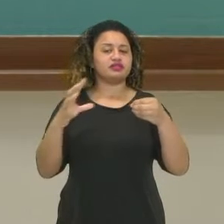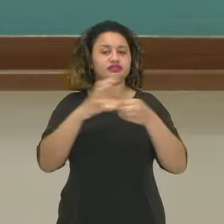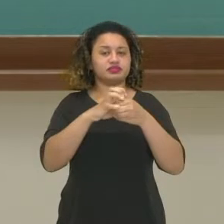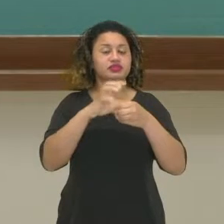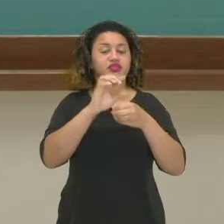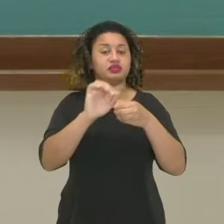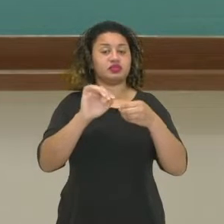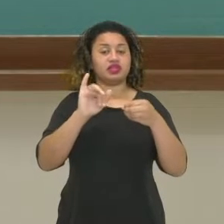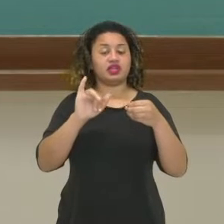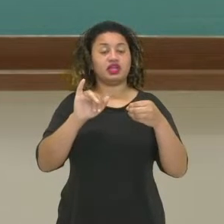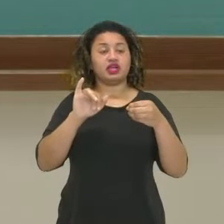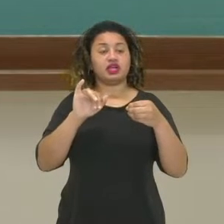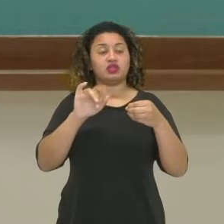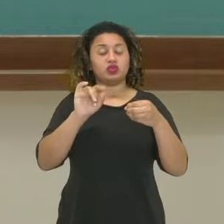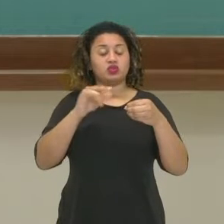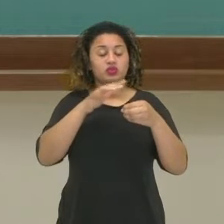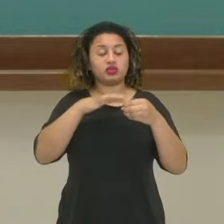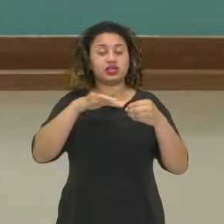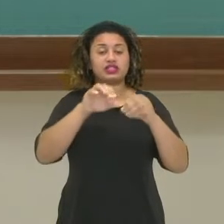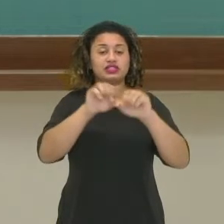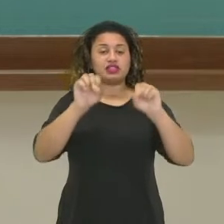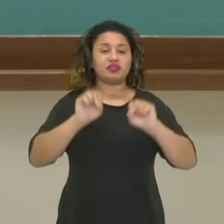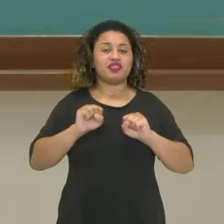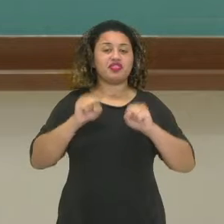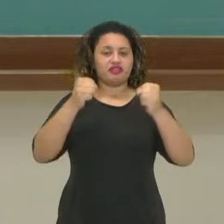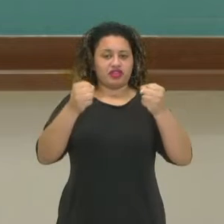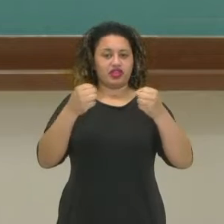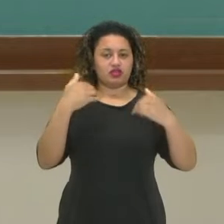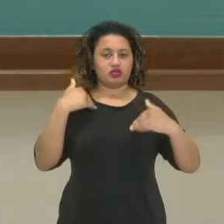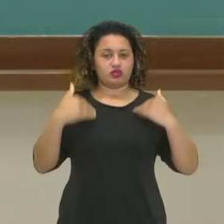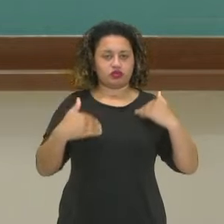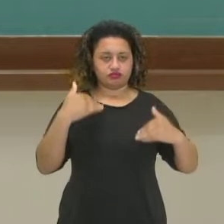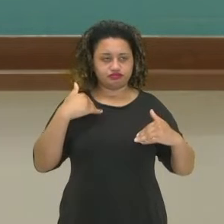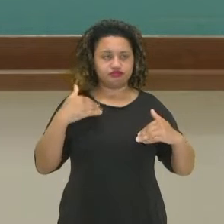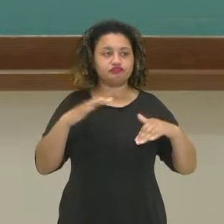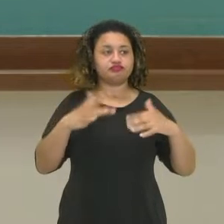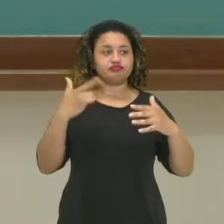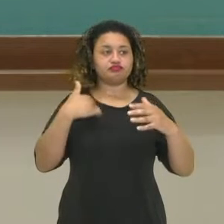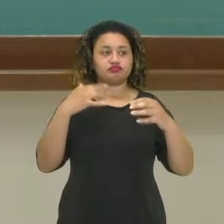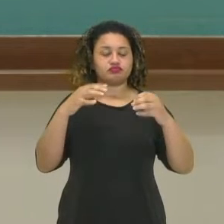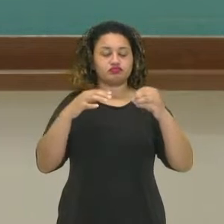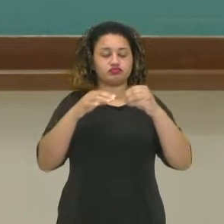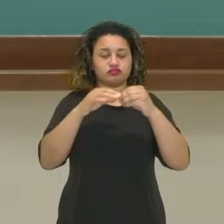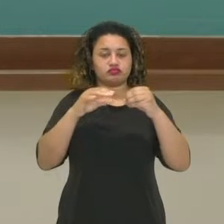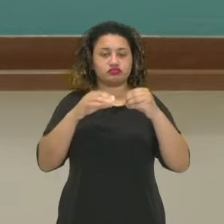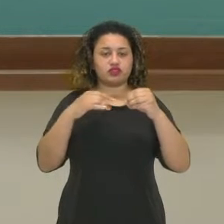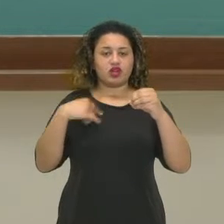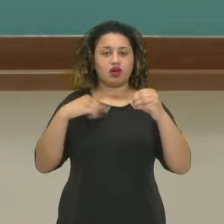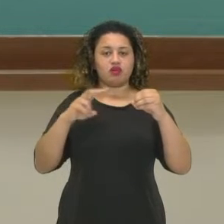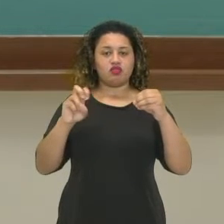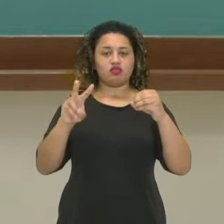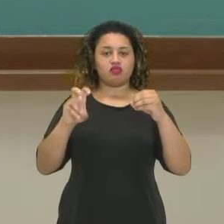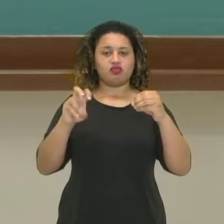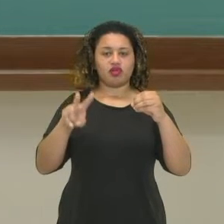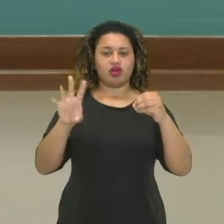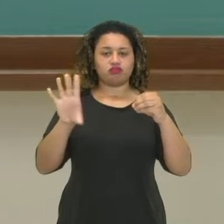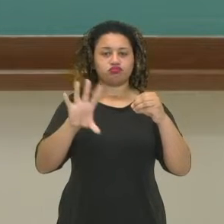linfócito T, as células do sistema de defesa. Então, ele vem, quando ele encosta aqui na